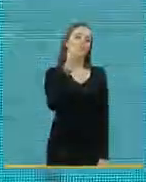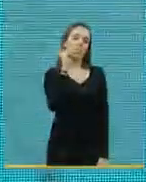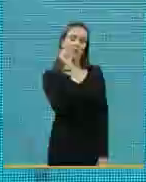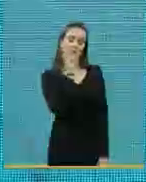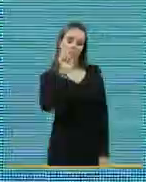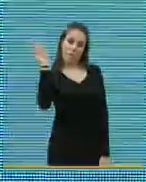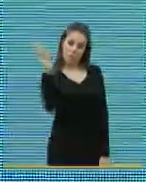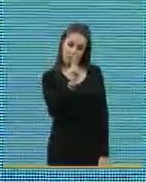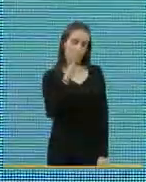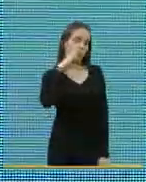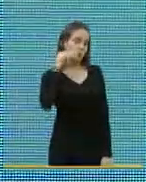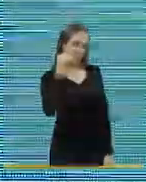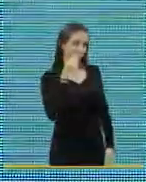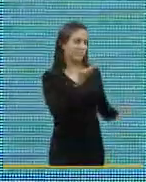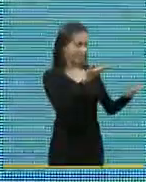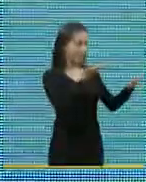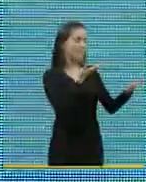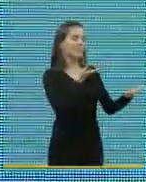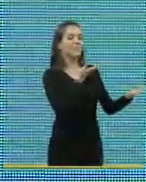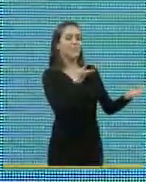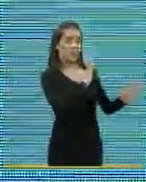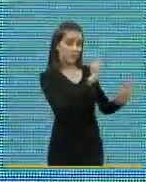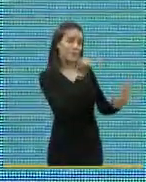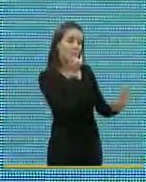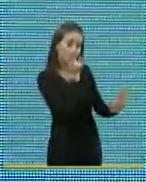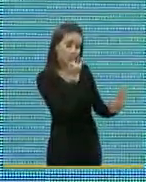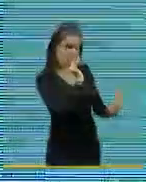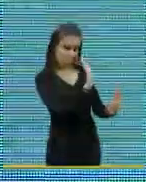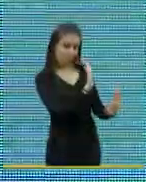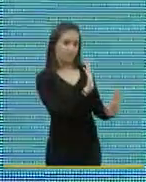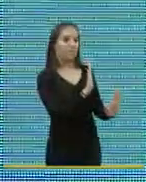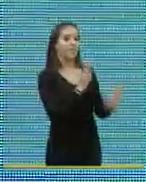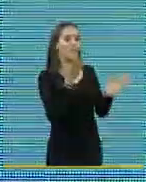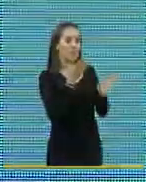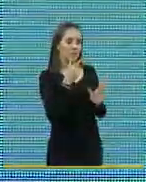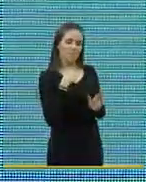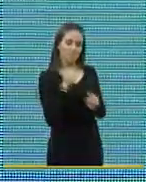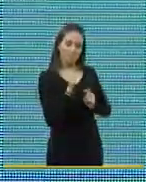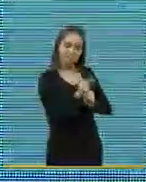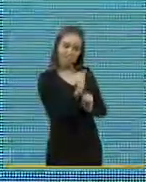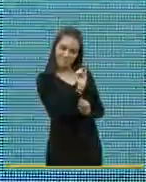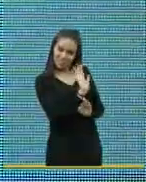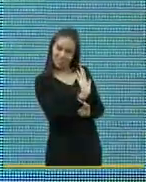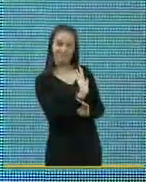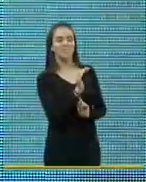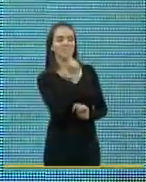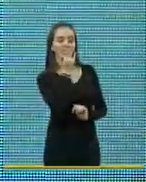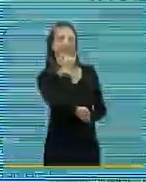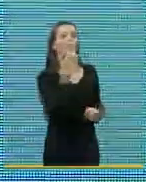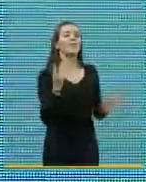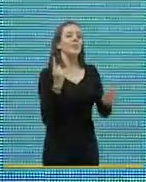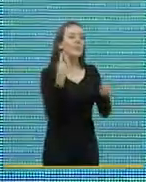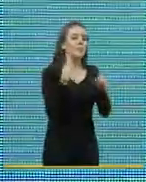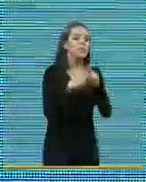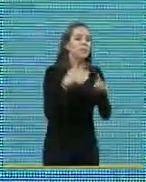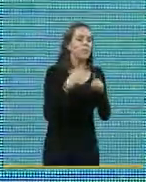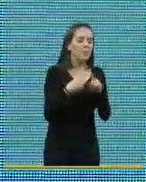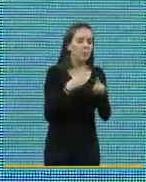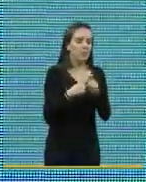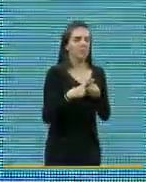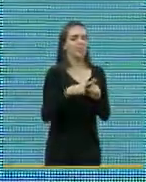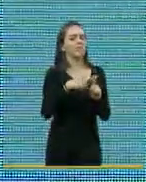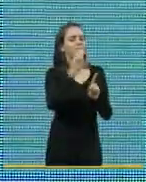o estimado amigo por favor não me leve a mal mas agora vai uma picadinha é por que razão a